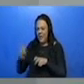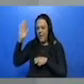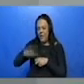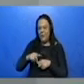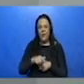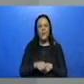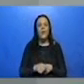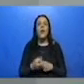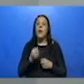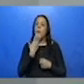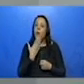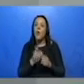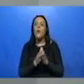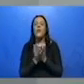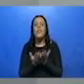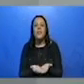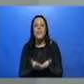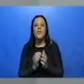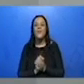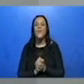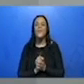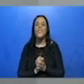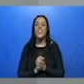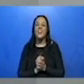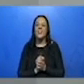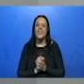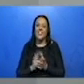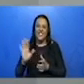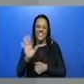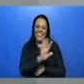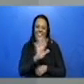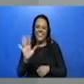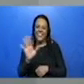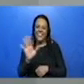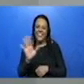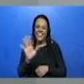realmente é um clássico. A gente se vê, então, numa próxima aula, tá bom? Até mais!